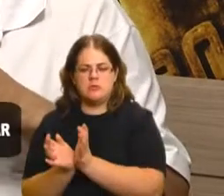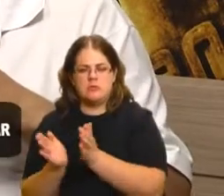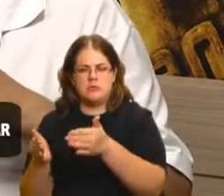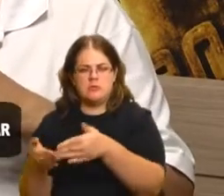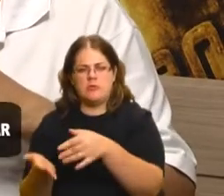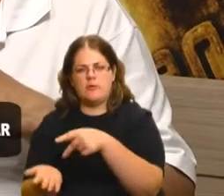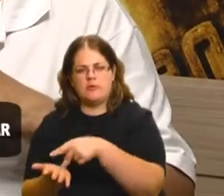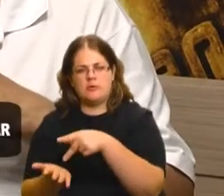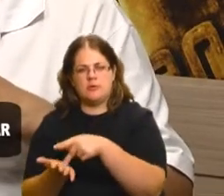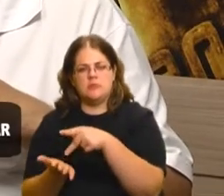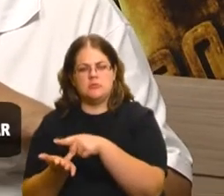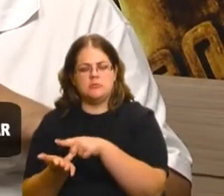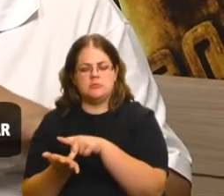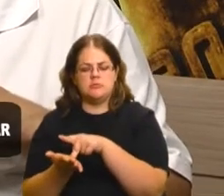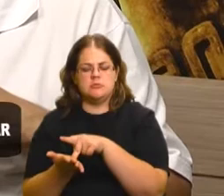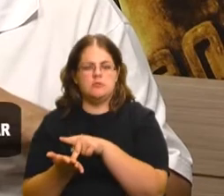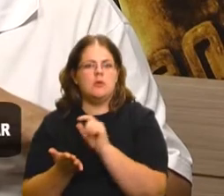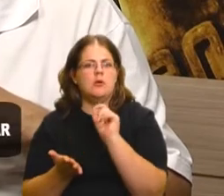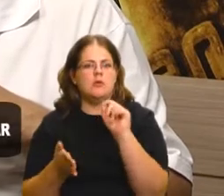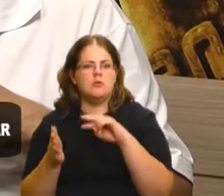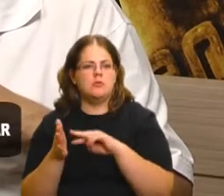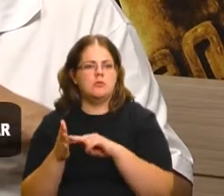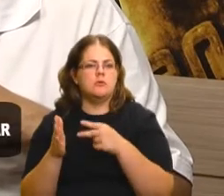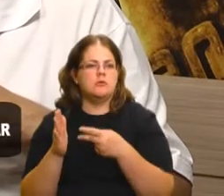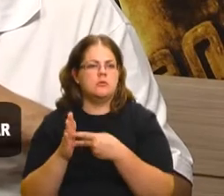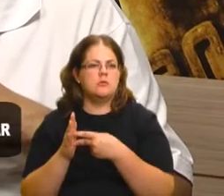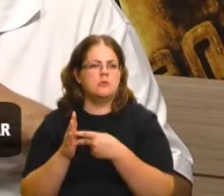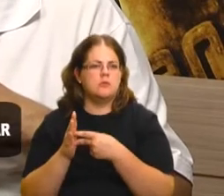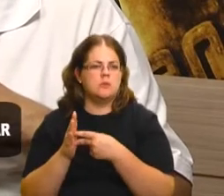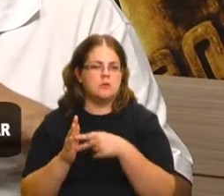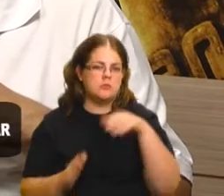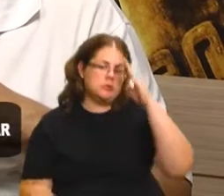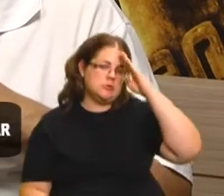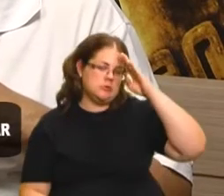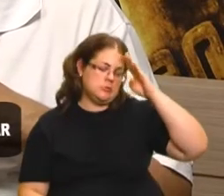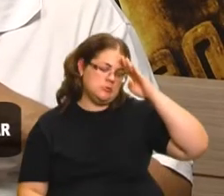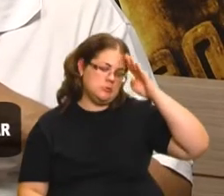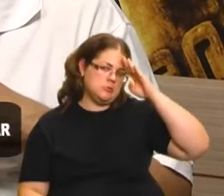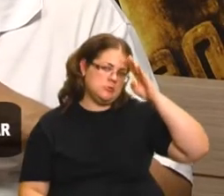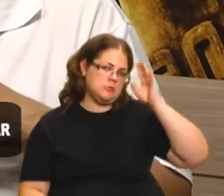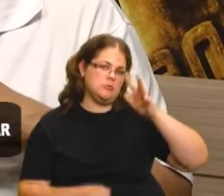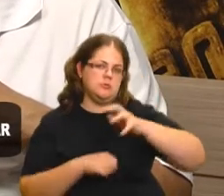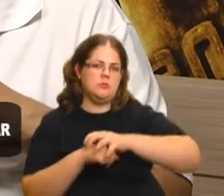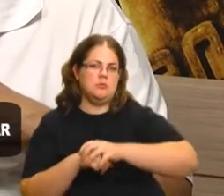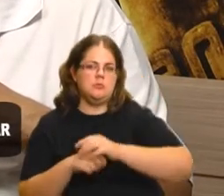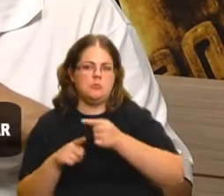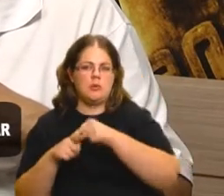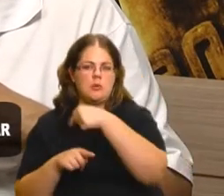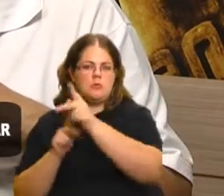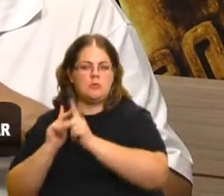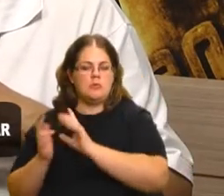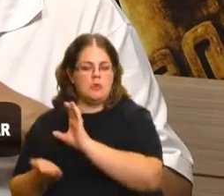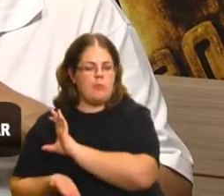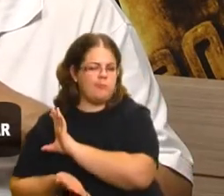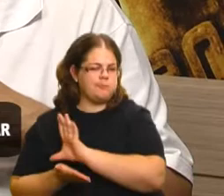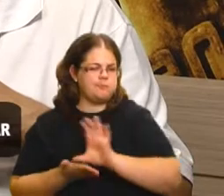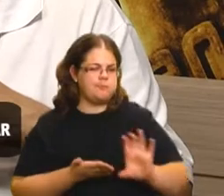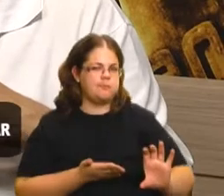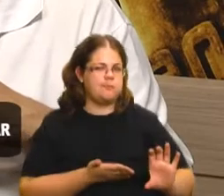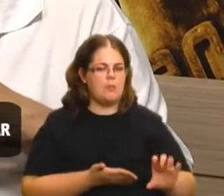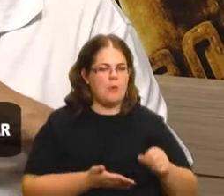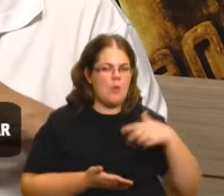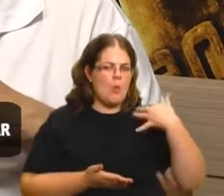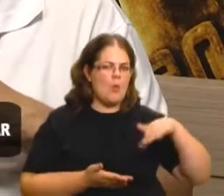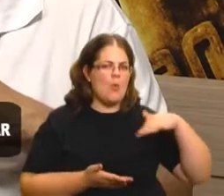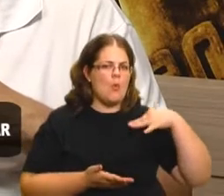Comissão da Verdade, de que a adesão do Segundo Exército ao golpe foi comprada com dinheiro, levado